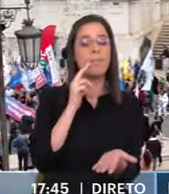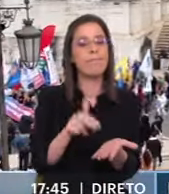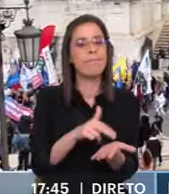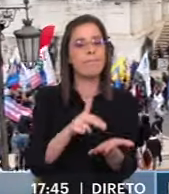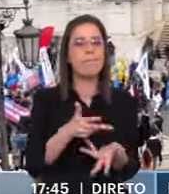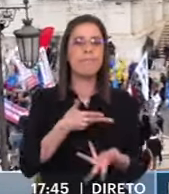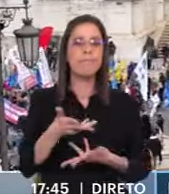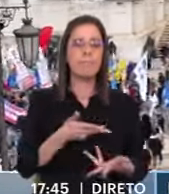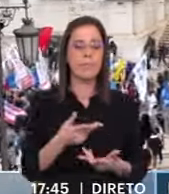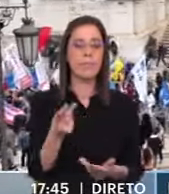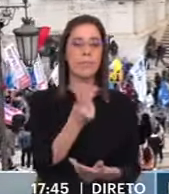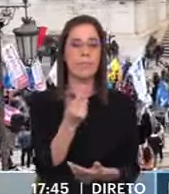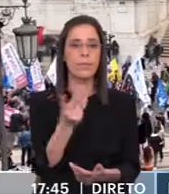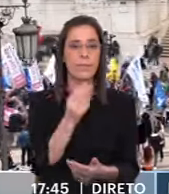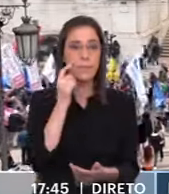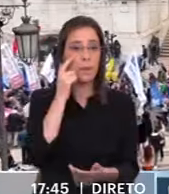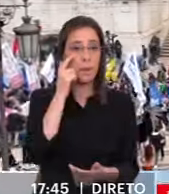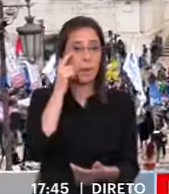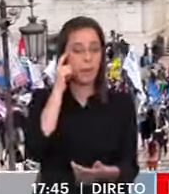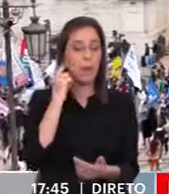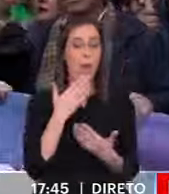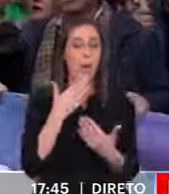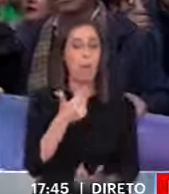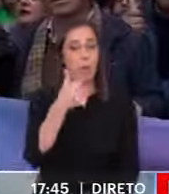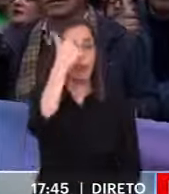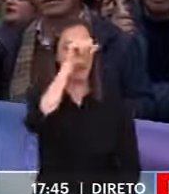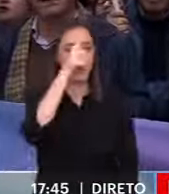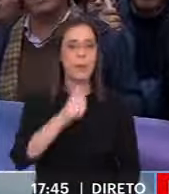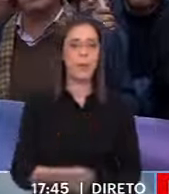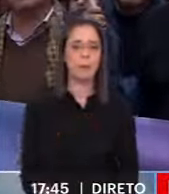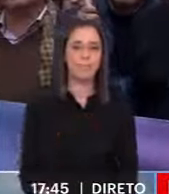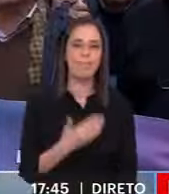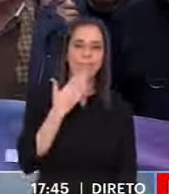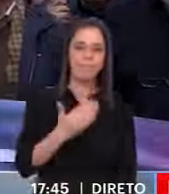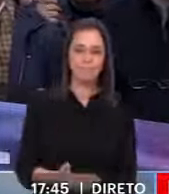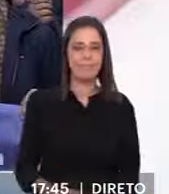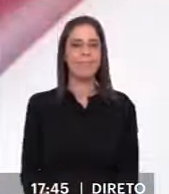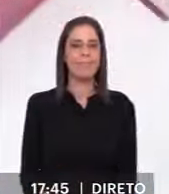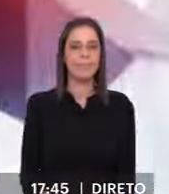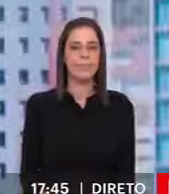aguardar pelas negociações. Filinto Lima, Mário Nogueira, obrigada. Bom domingo. Obrigado.